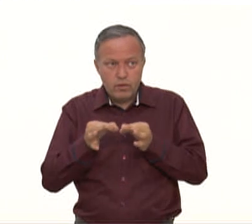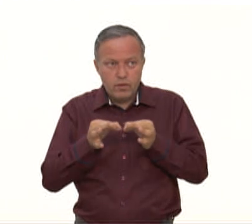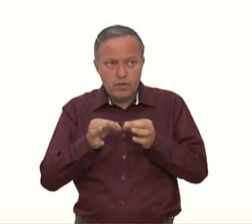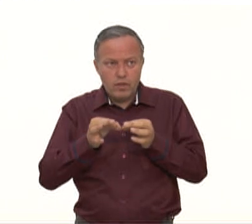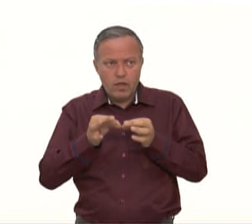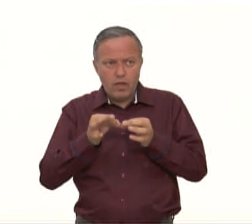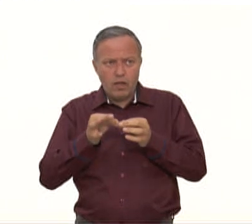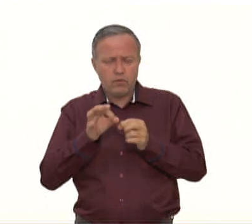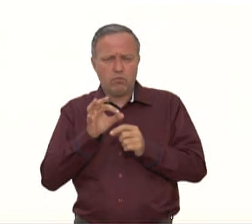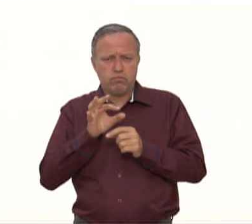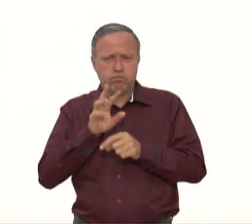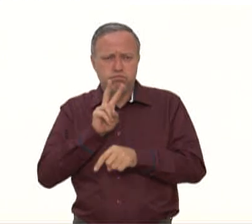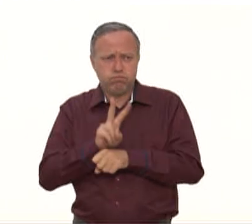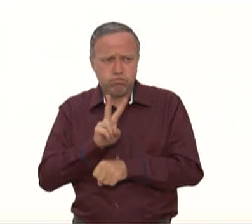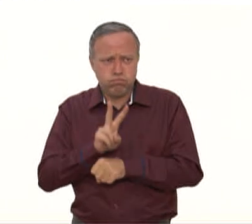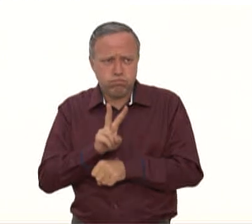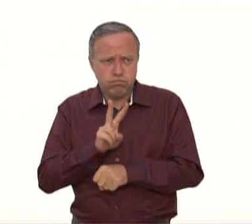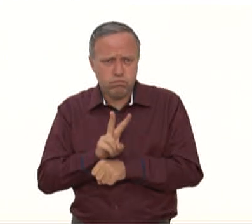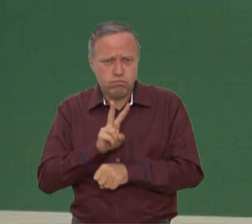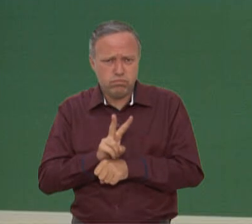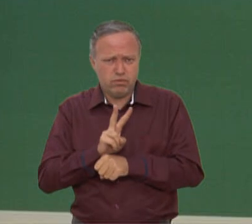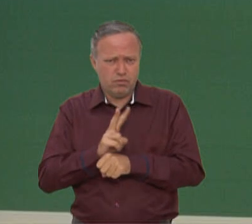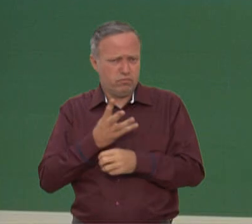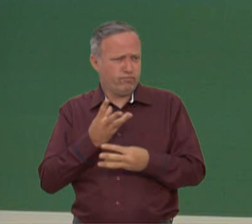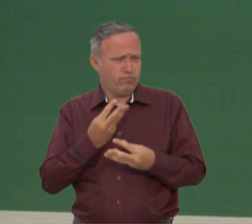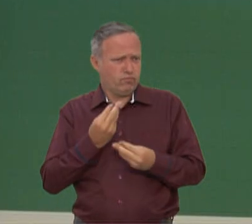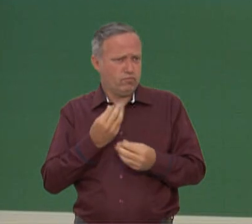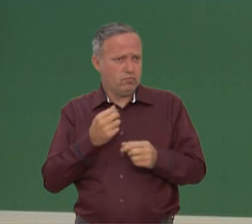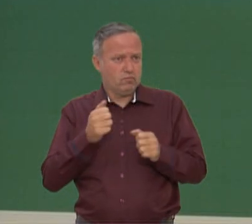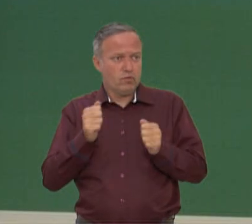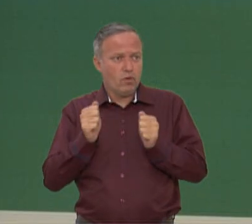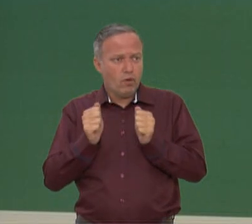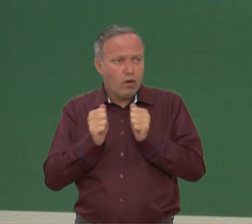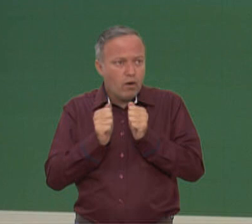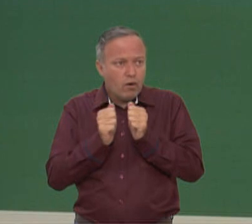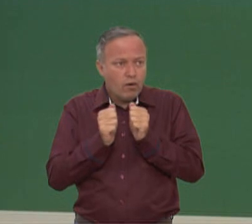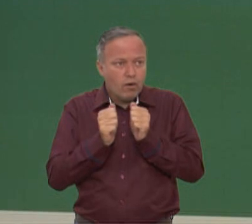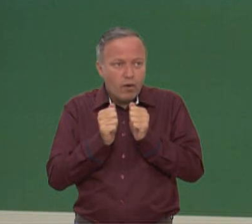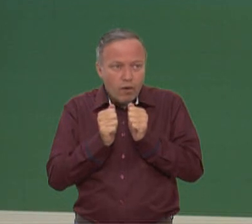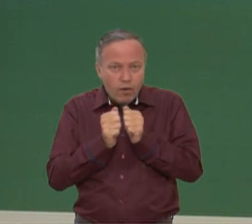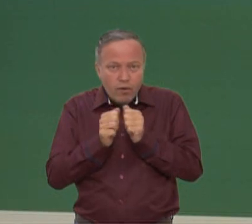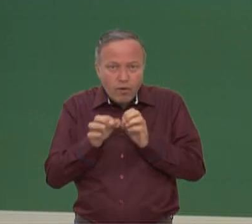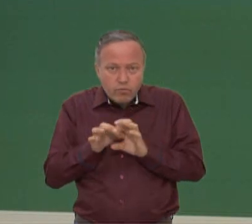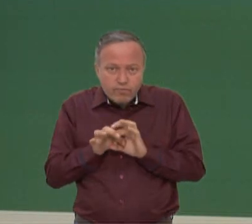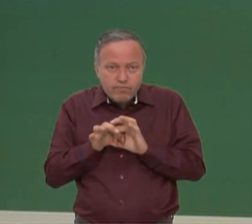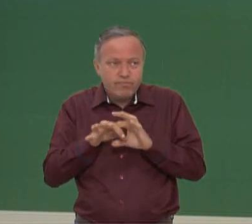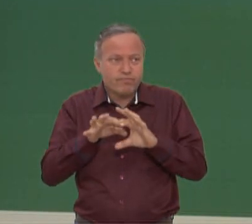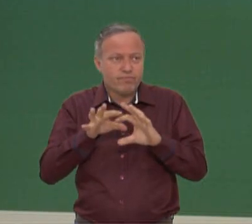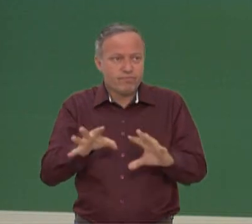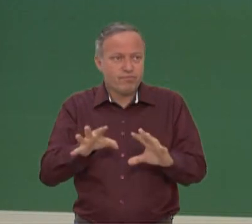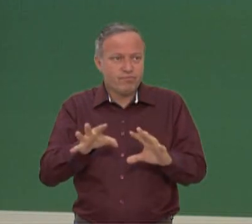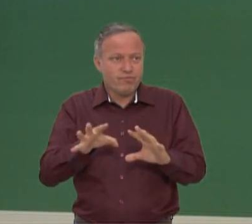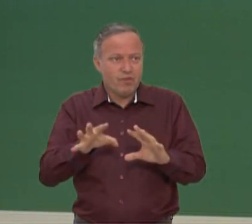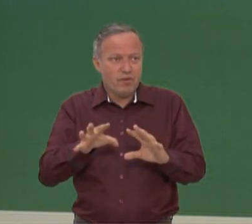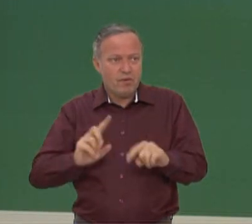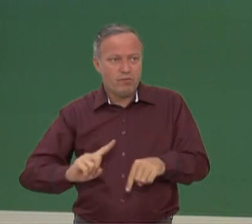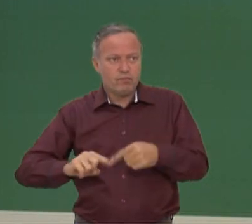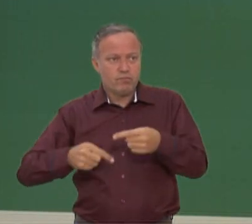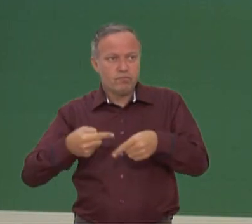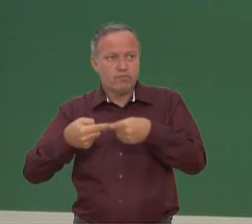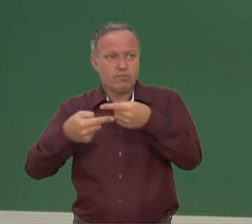competitiva. Então, o que foram esses fatores? Foram fatores determinantes para que essa nova ordem